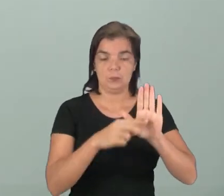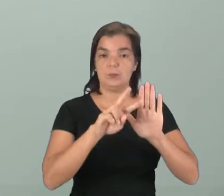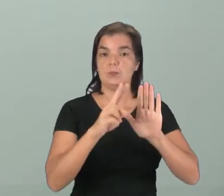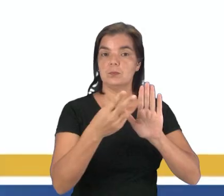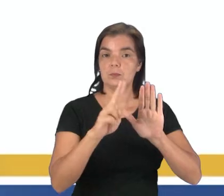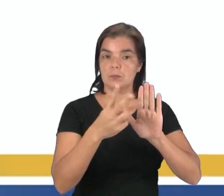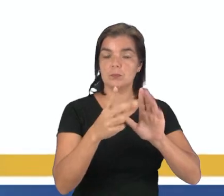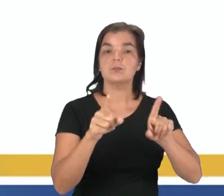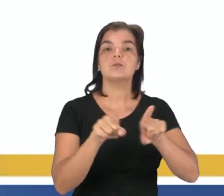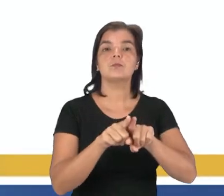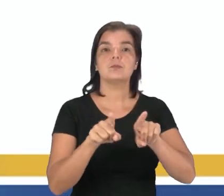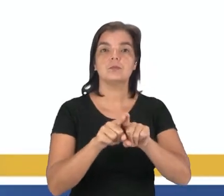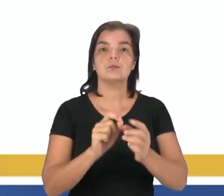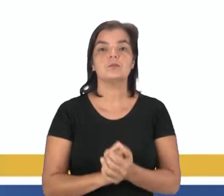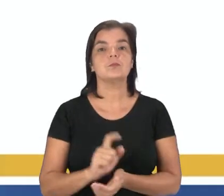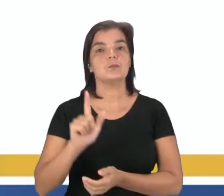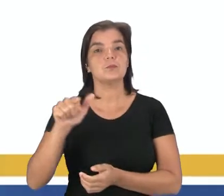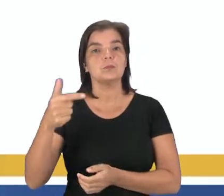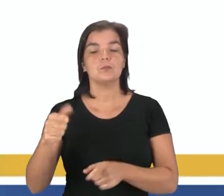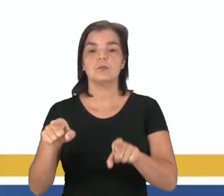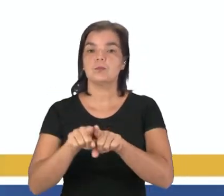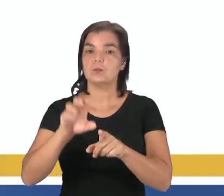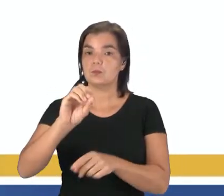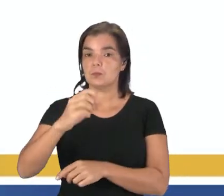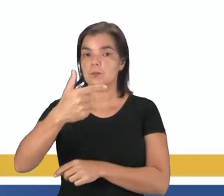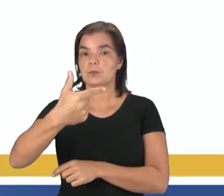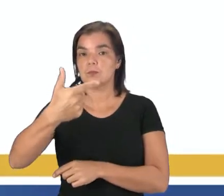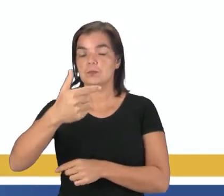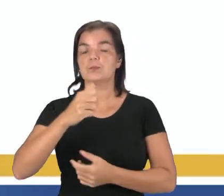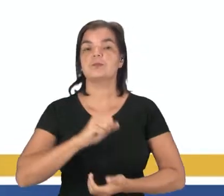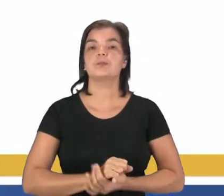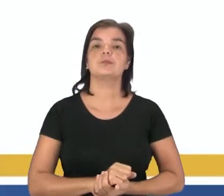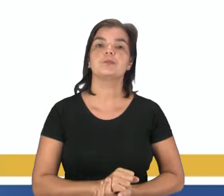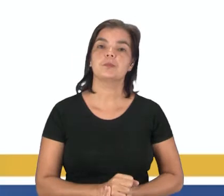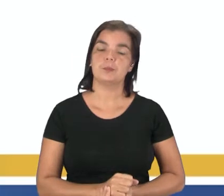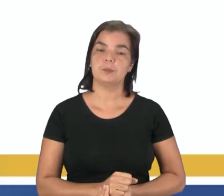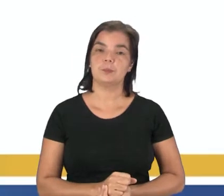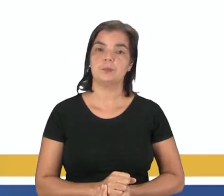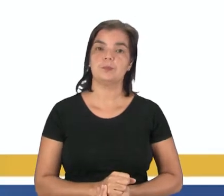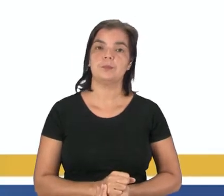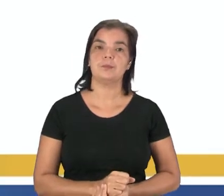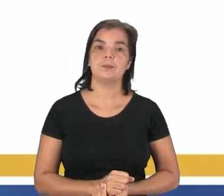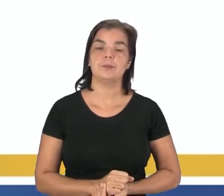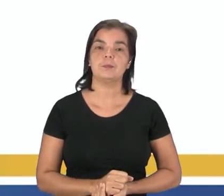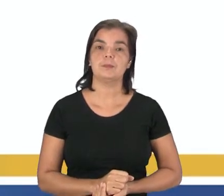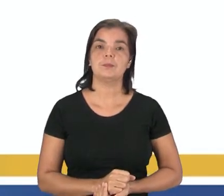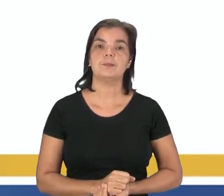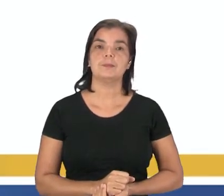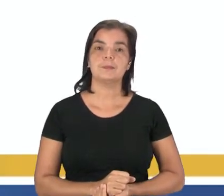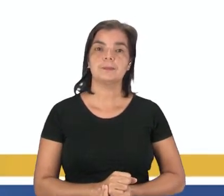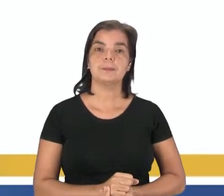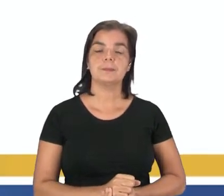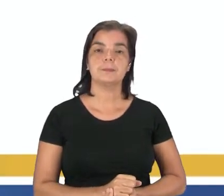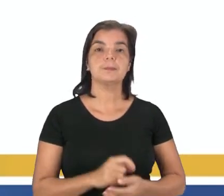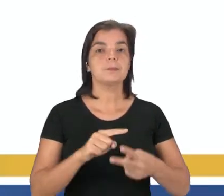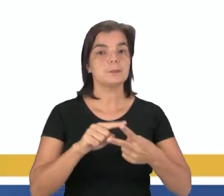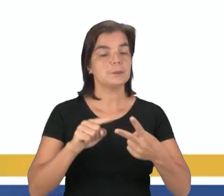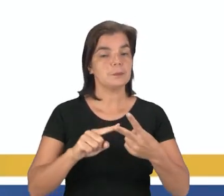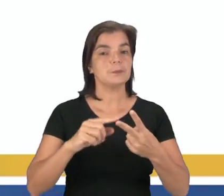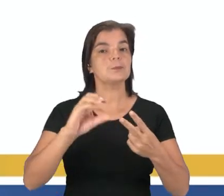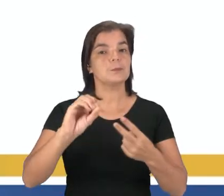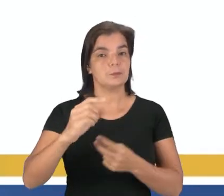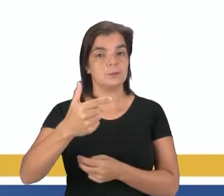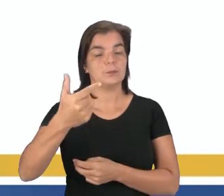gás hidrogênio e essas bolinhas em verde já seria aí a representação do gás oxigênio, né? 2 átomos